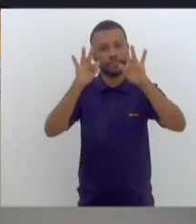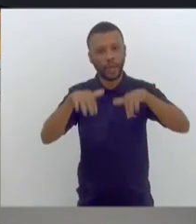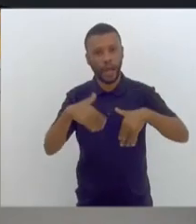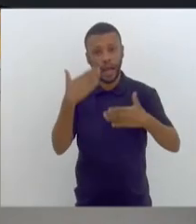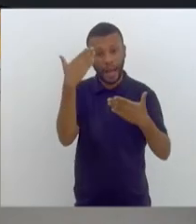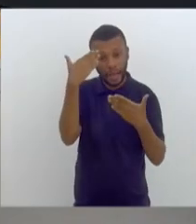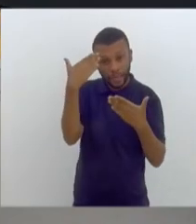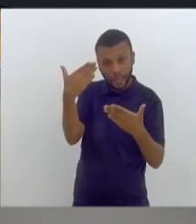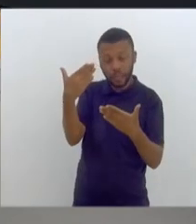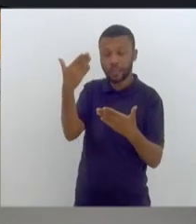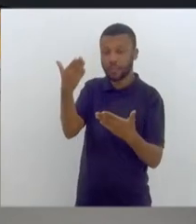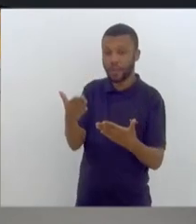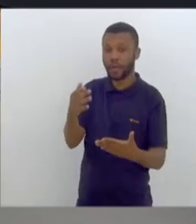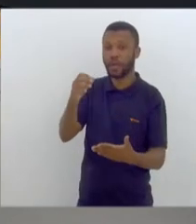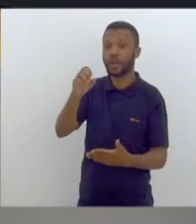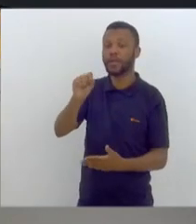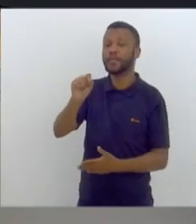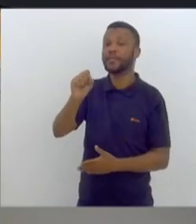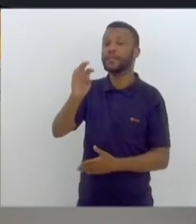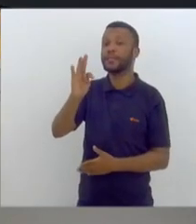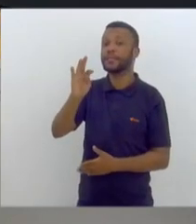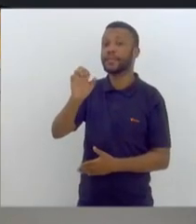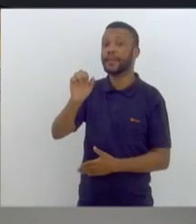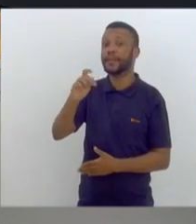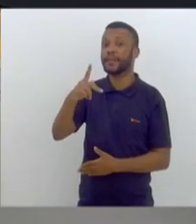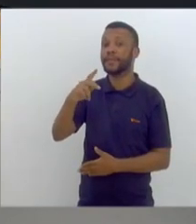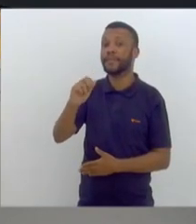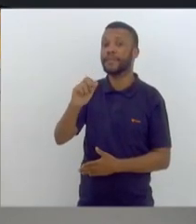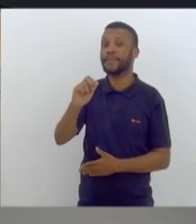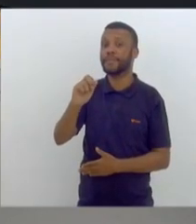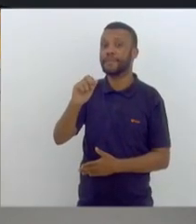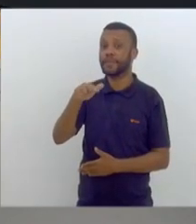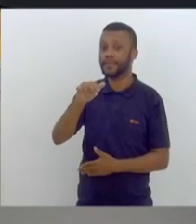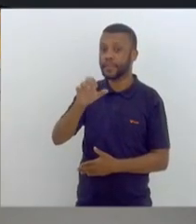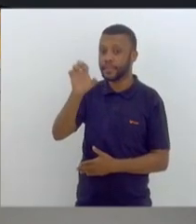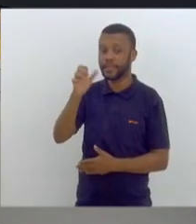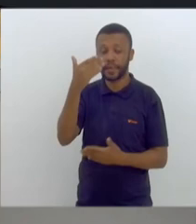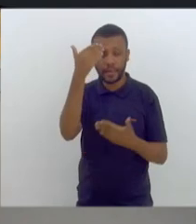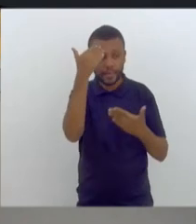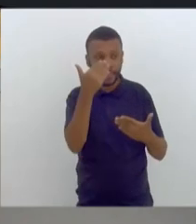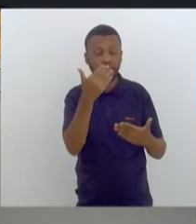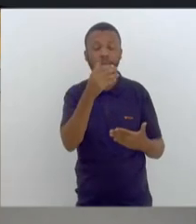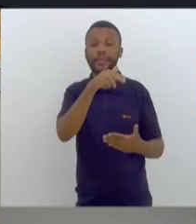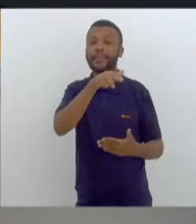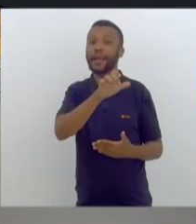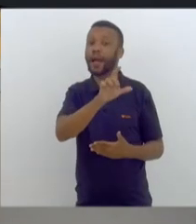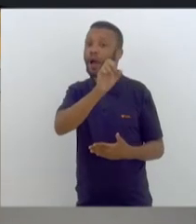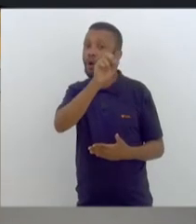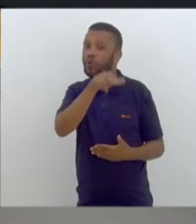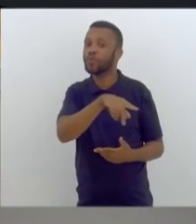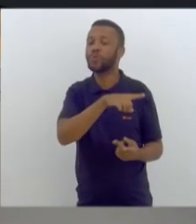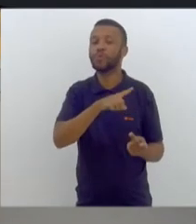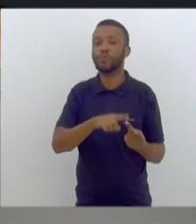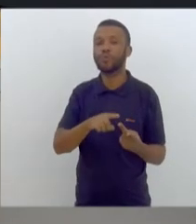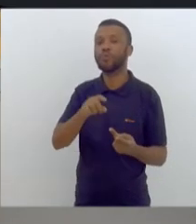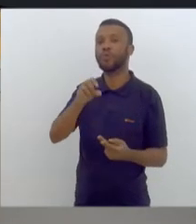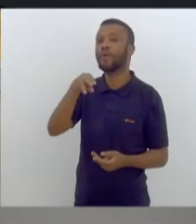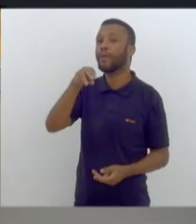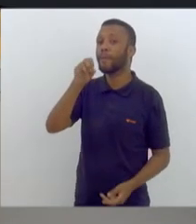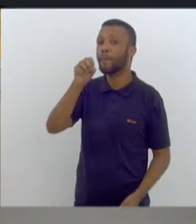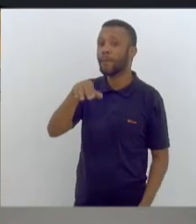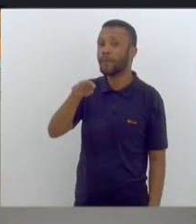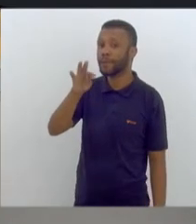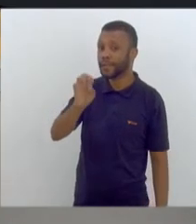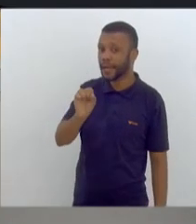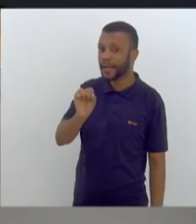a doutora Stephanie agradeceu Doutor Nelson Rocha Dr Anderson Montese a nossa